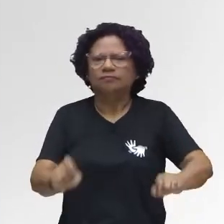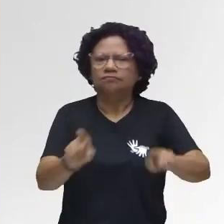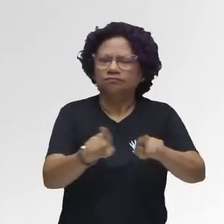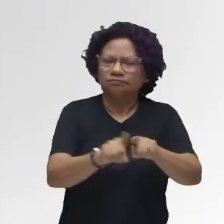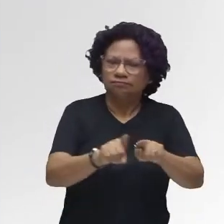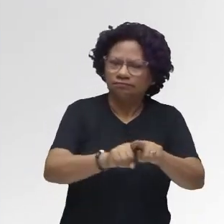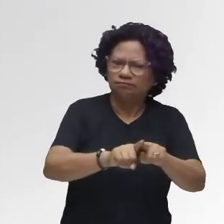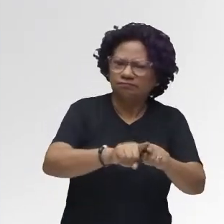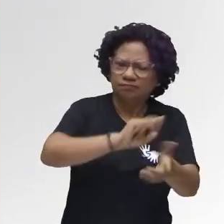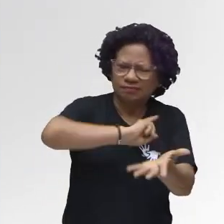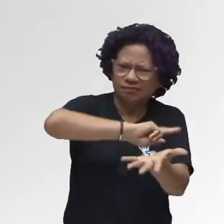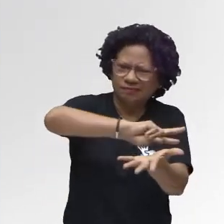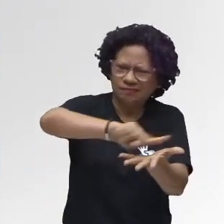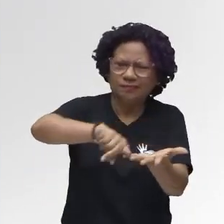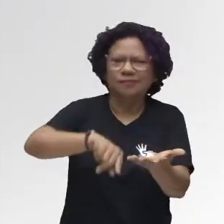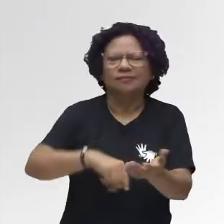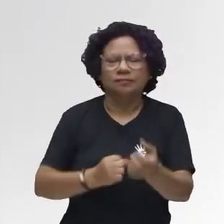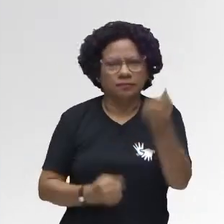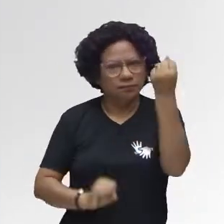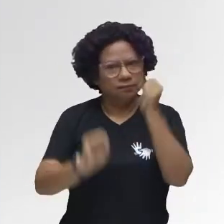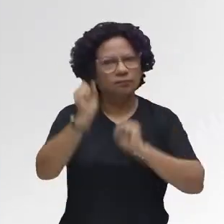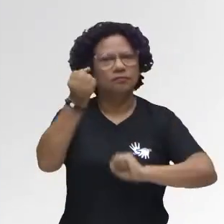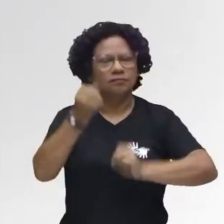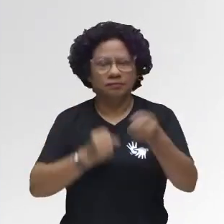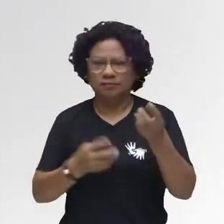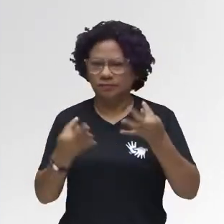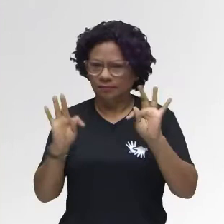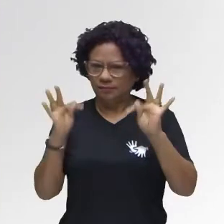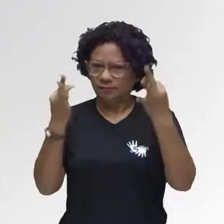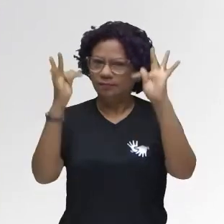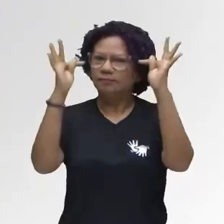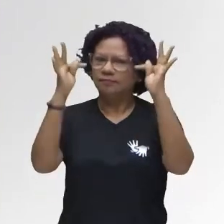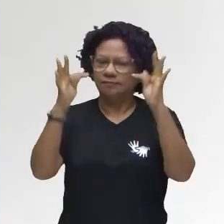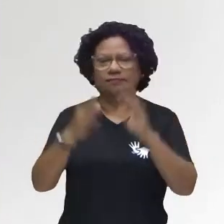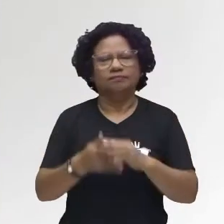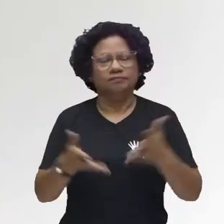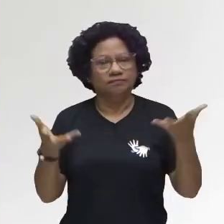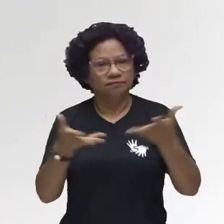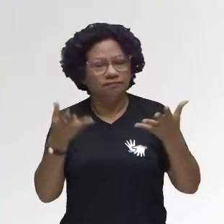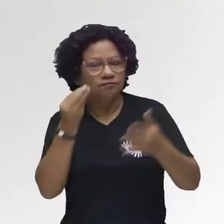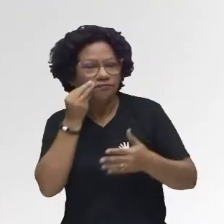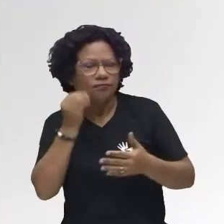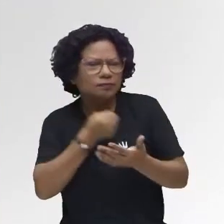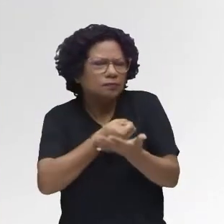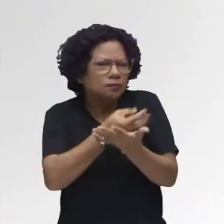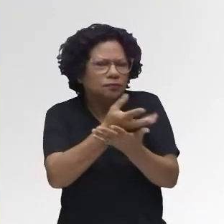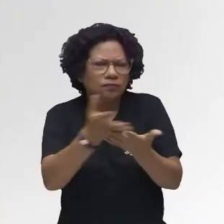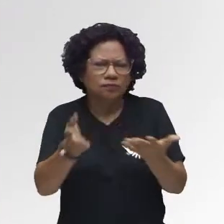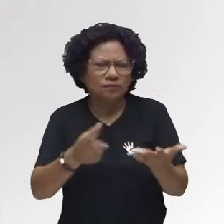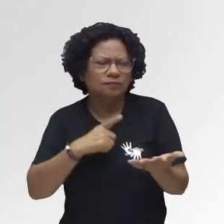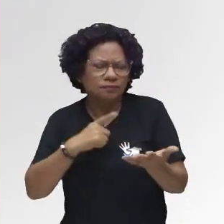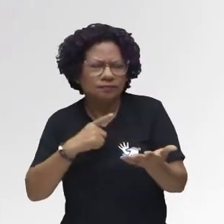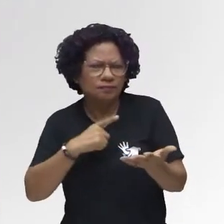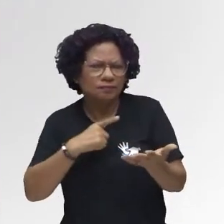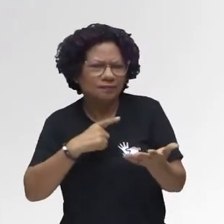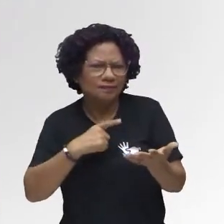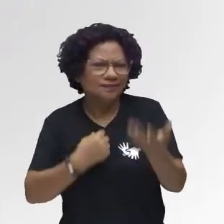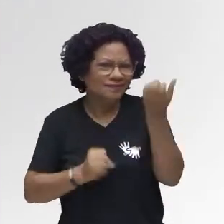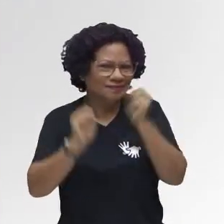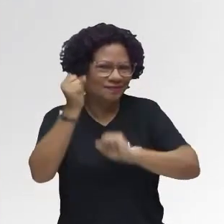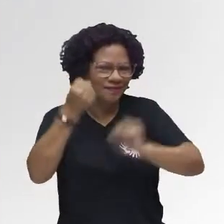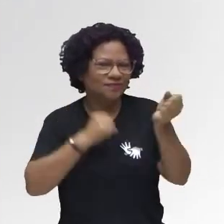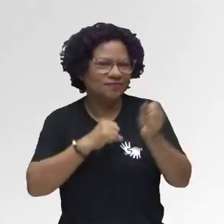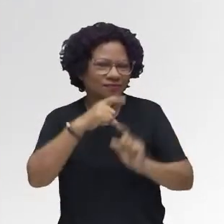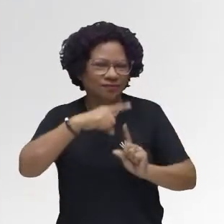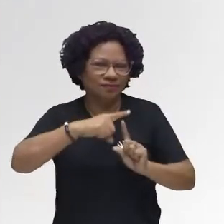criar, tecnologia. Então, vamos agora aprender como classificar os tipos de indústria. Então, nós